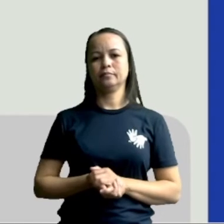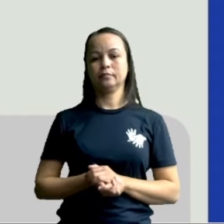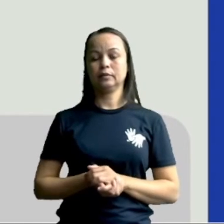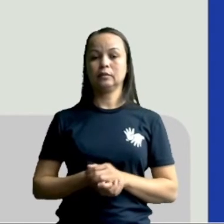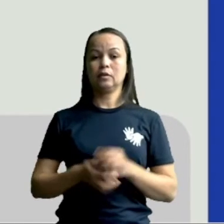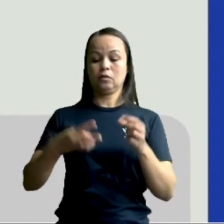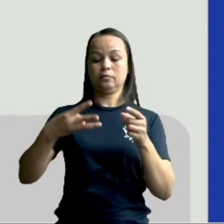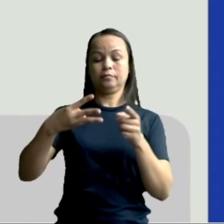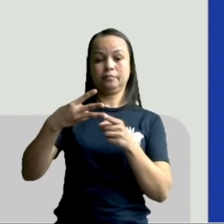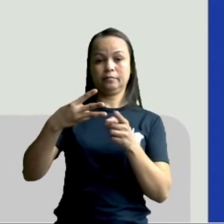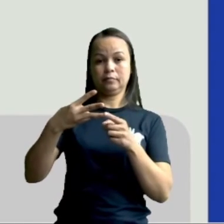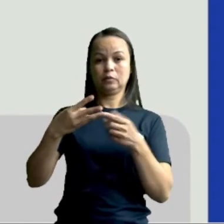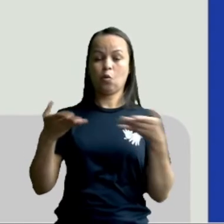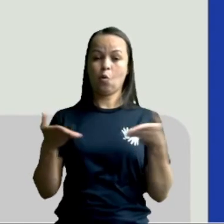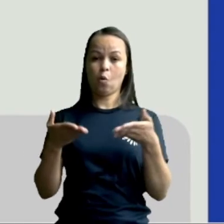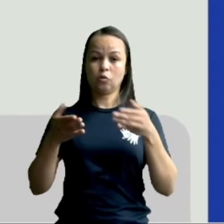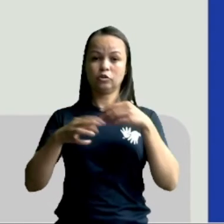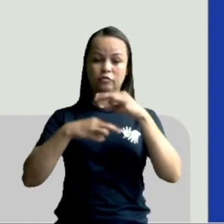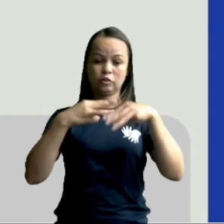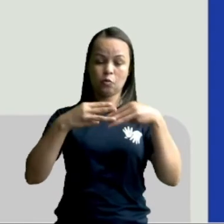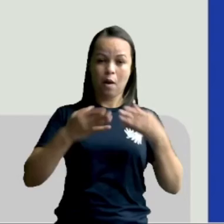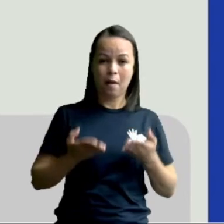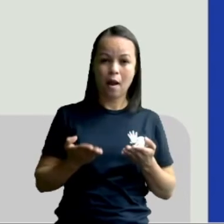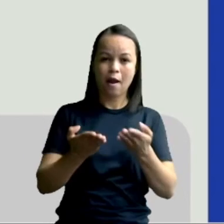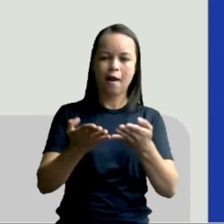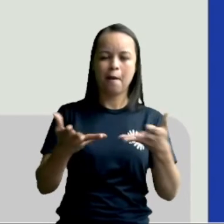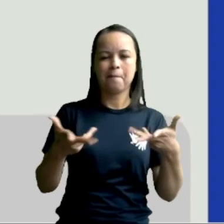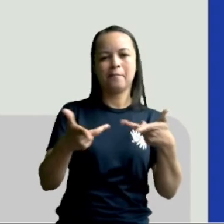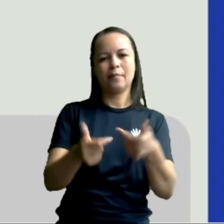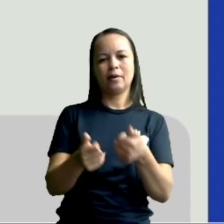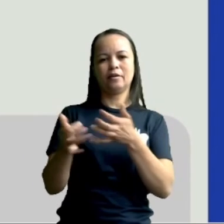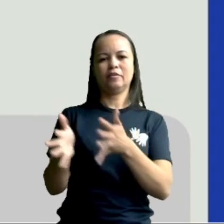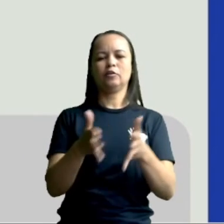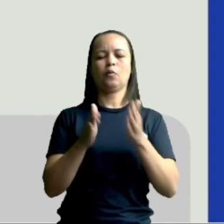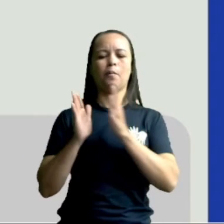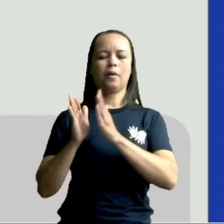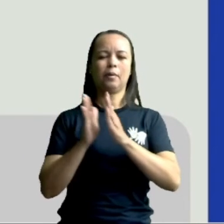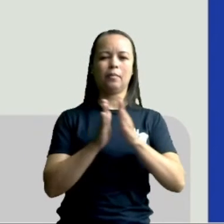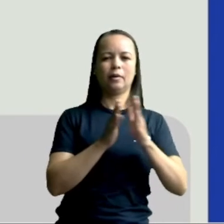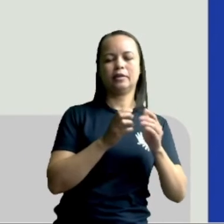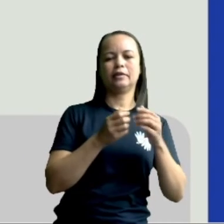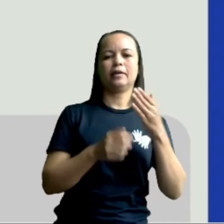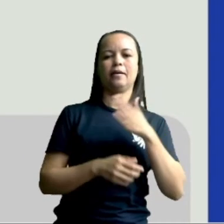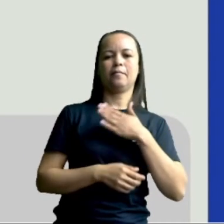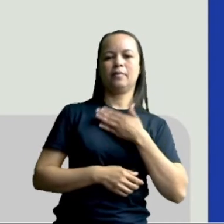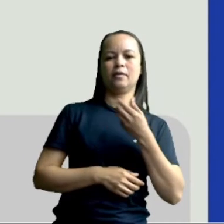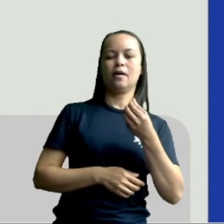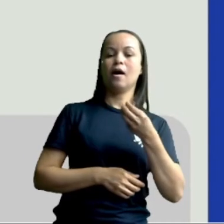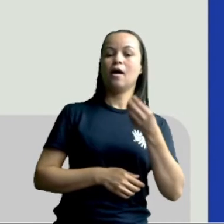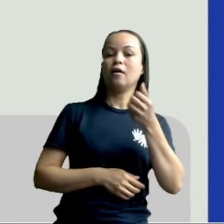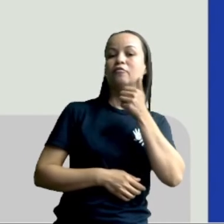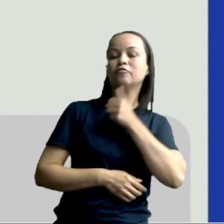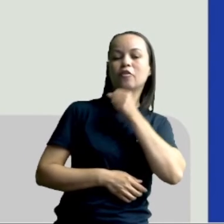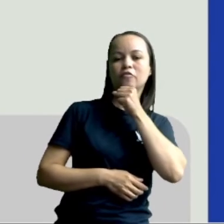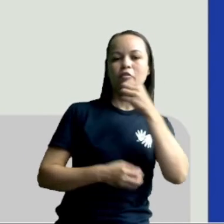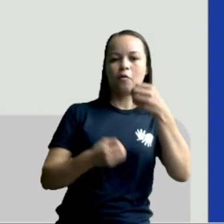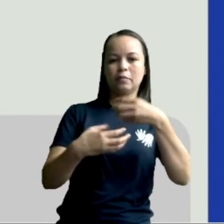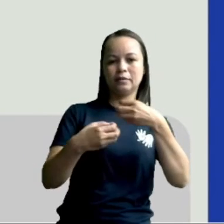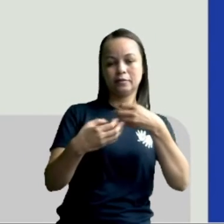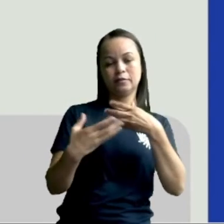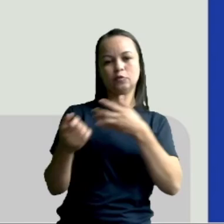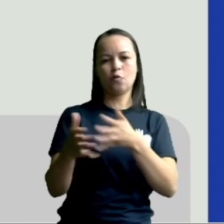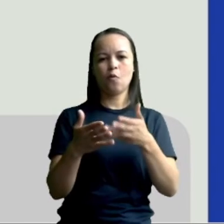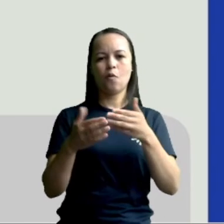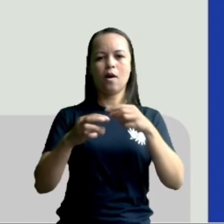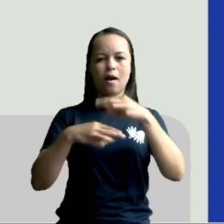no terceiro, hoje fiz uma lasanha maravilhosa. Segui todos os passos da receita que minha avó me ensinou. A lasanha ficou igual a